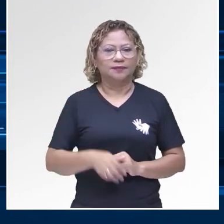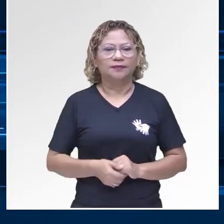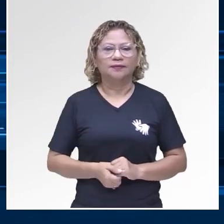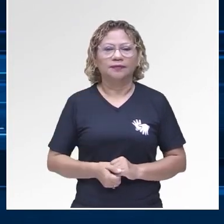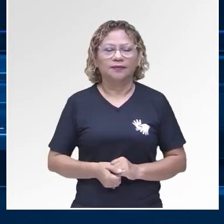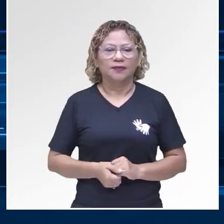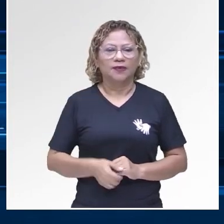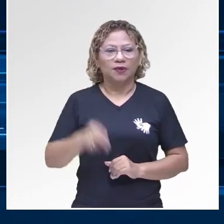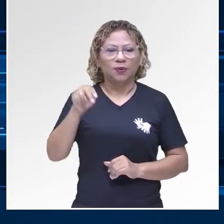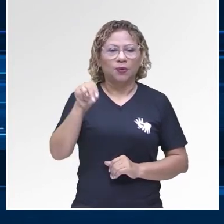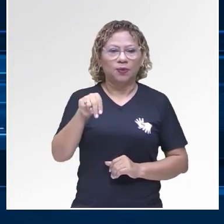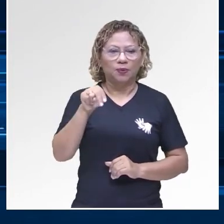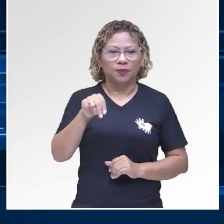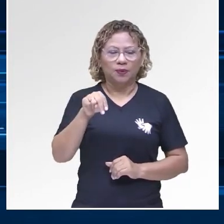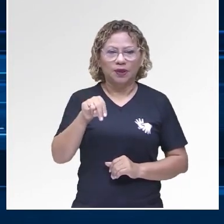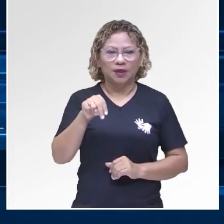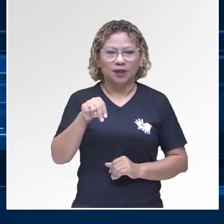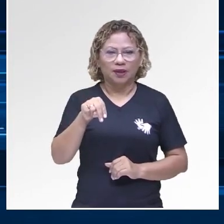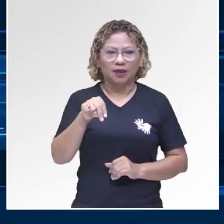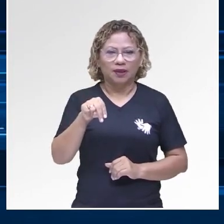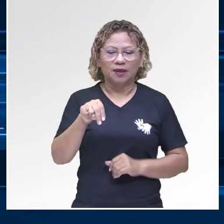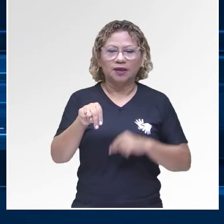O N é igual a quanto?